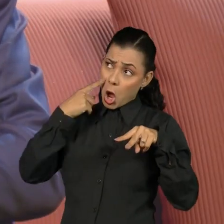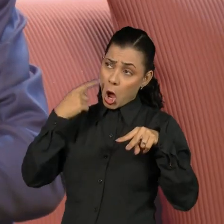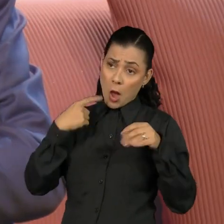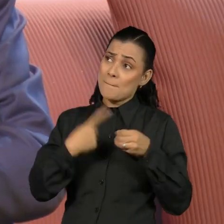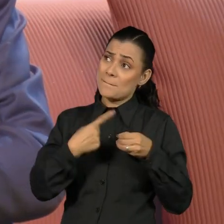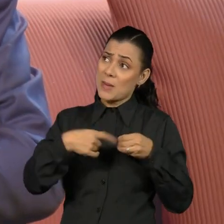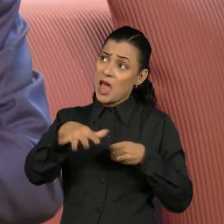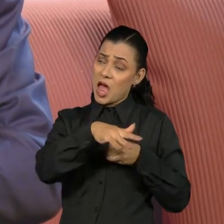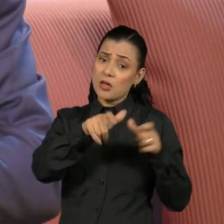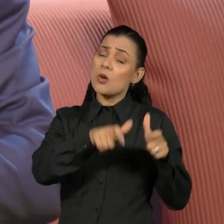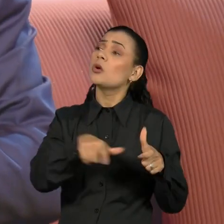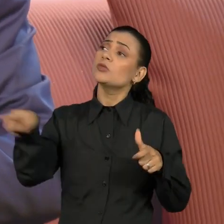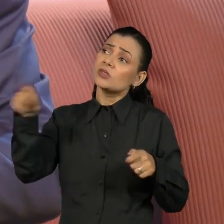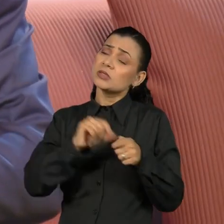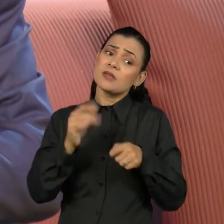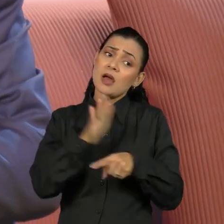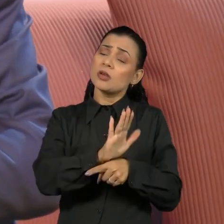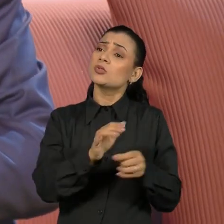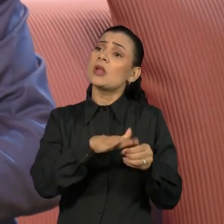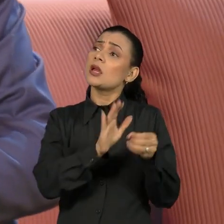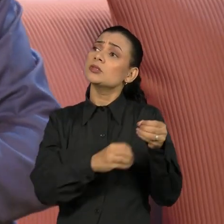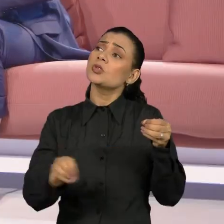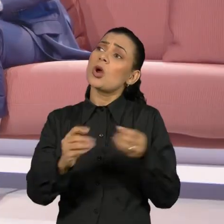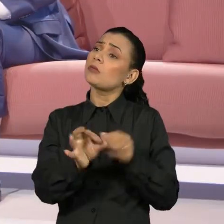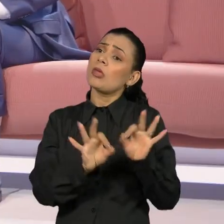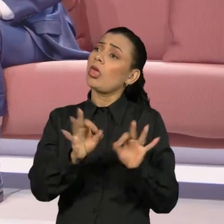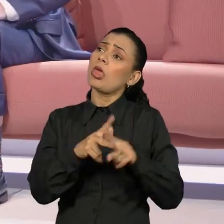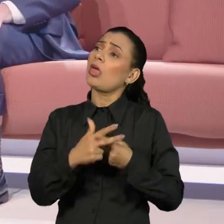Jardim Resende, quando é que o senhor vai pôr rede de esgoto? O